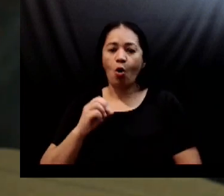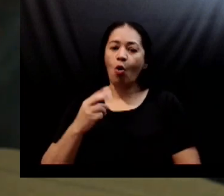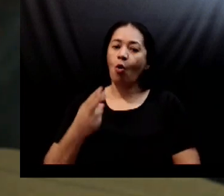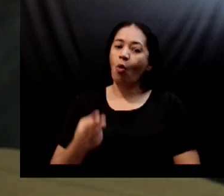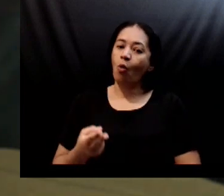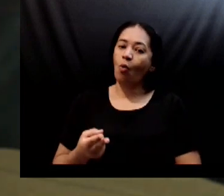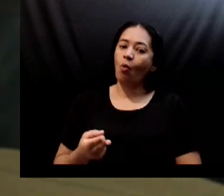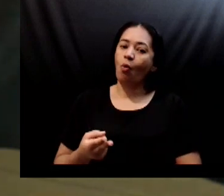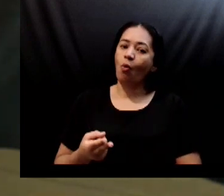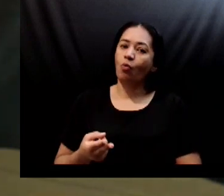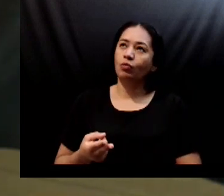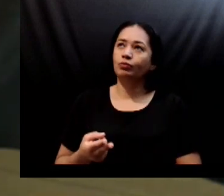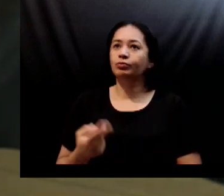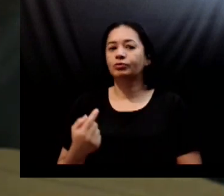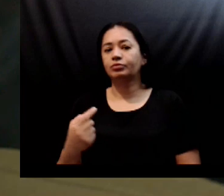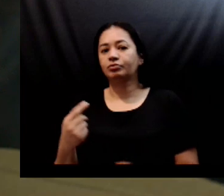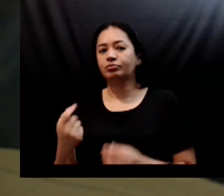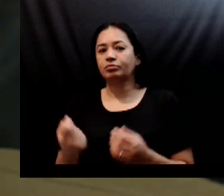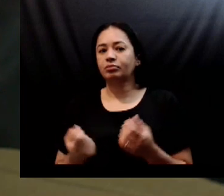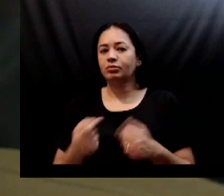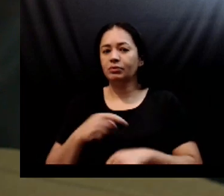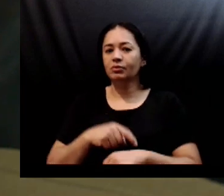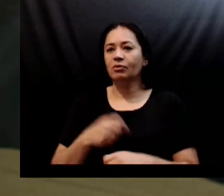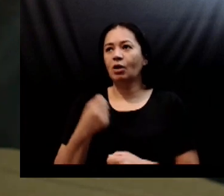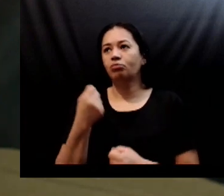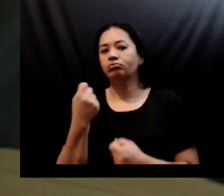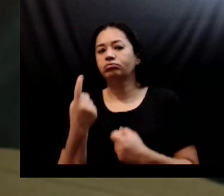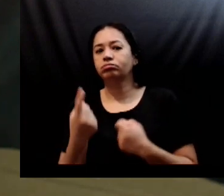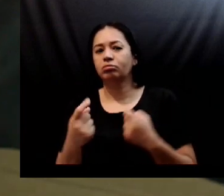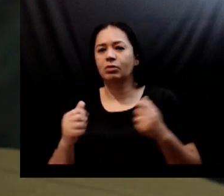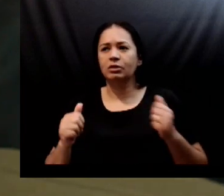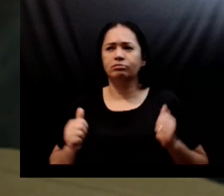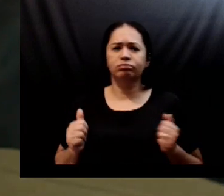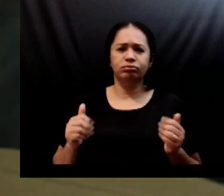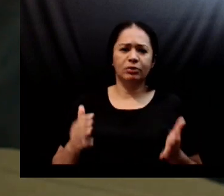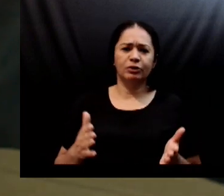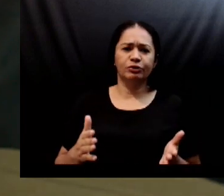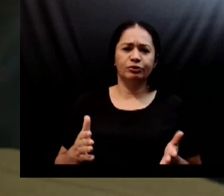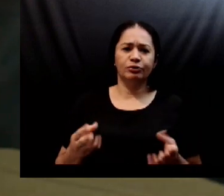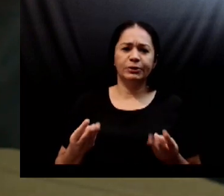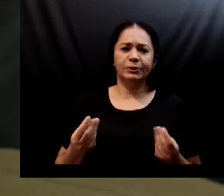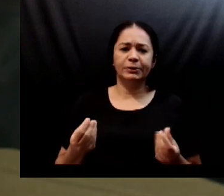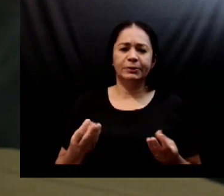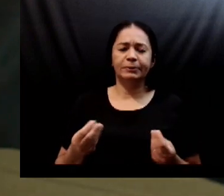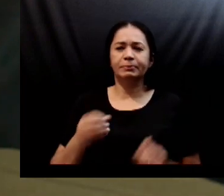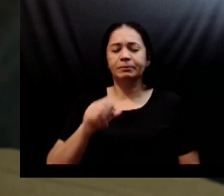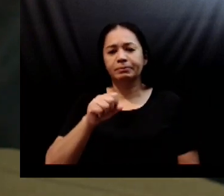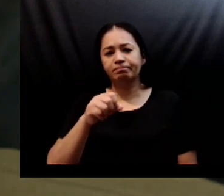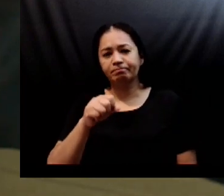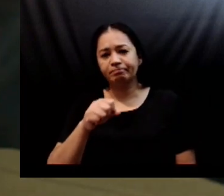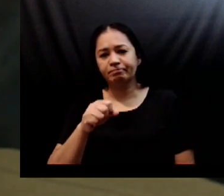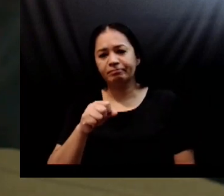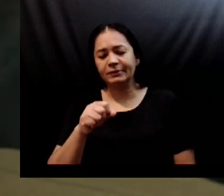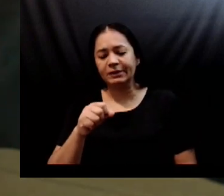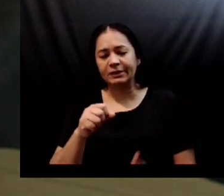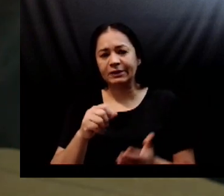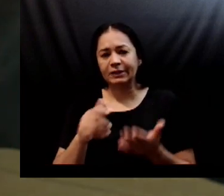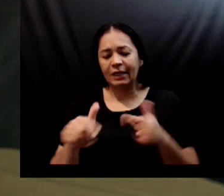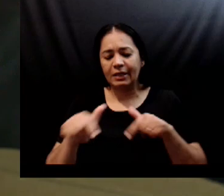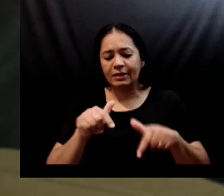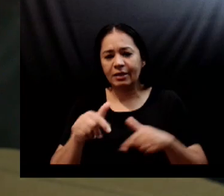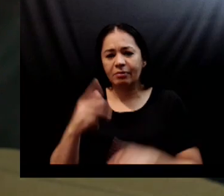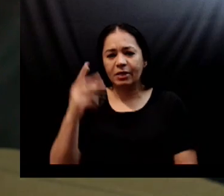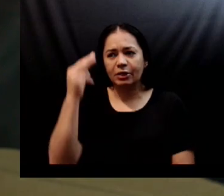algumas ações, algumas atitudes que acabam sim trabalhando aí com a sua mente e te